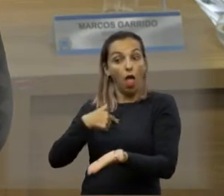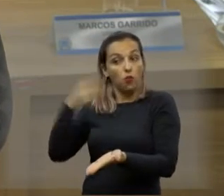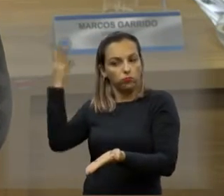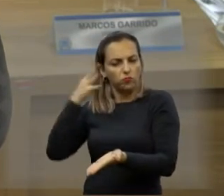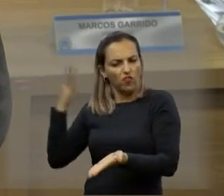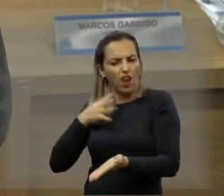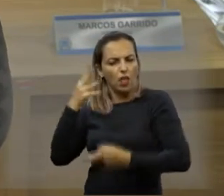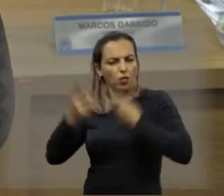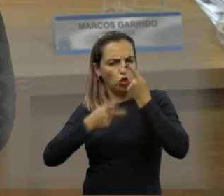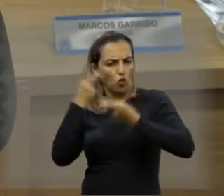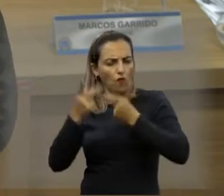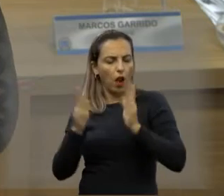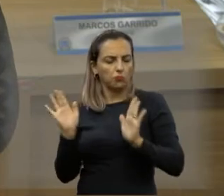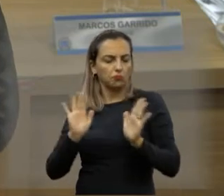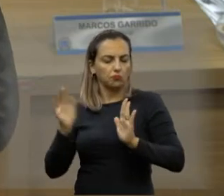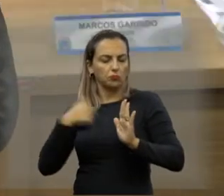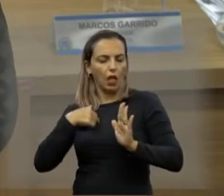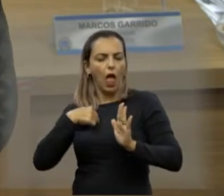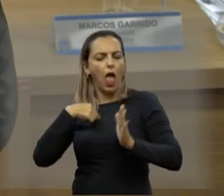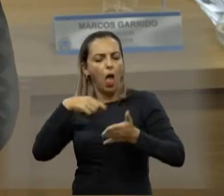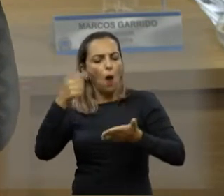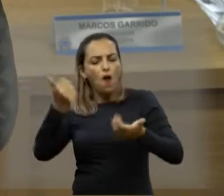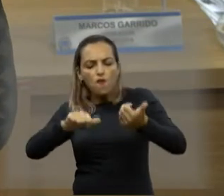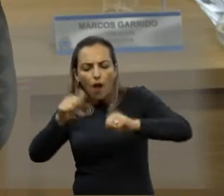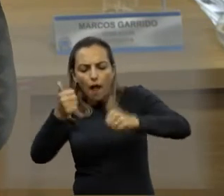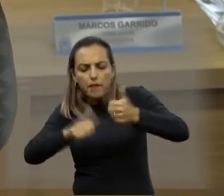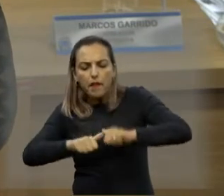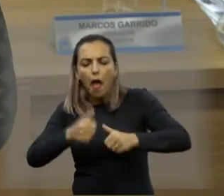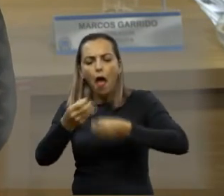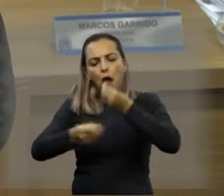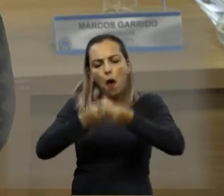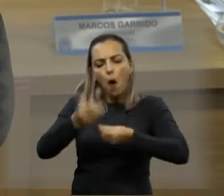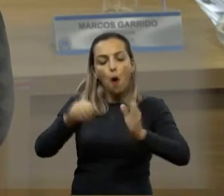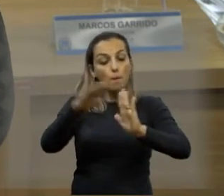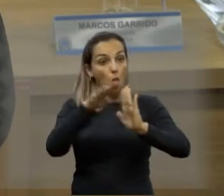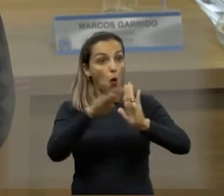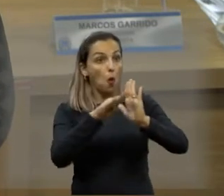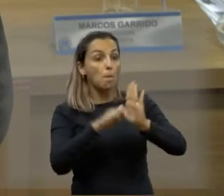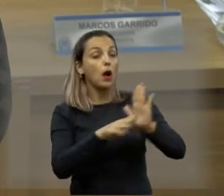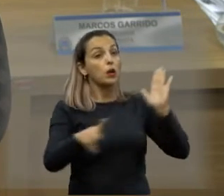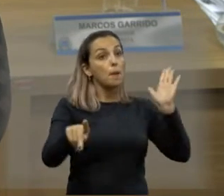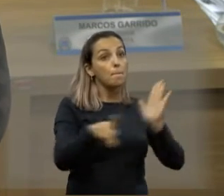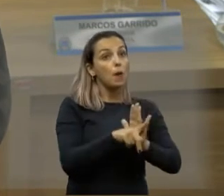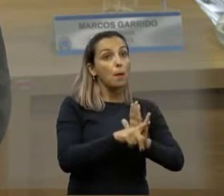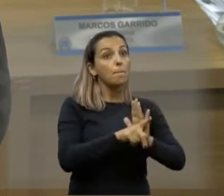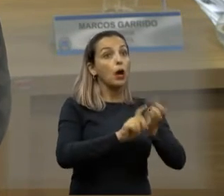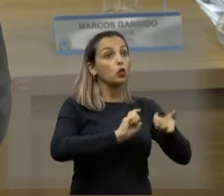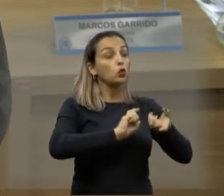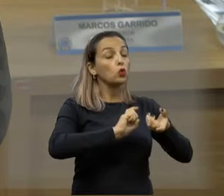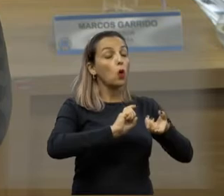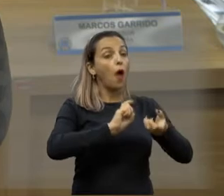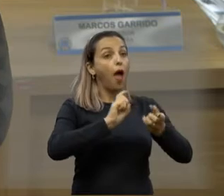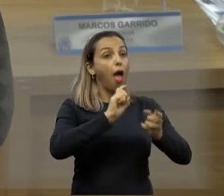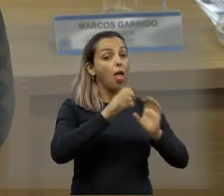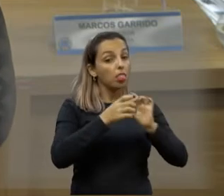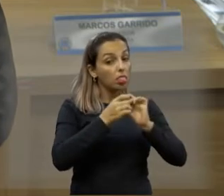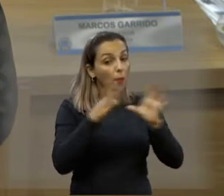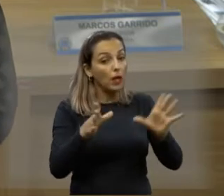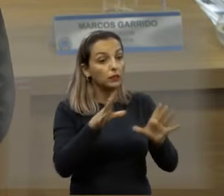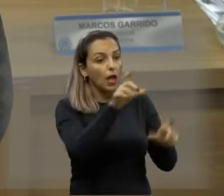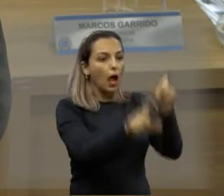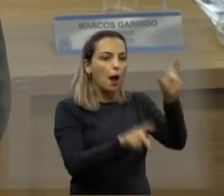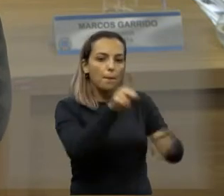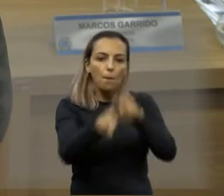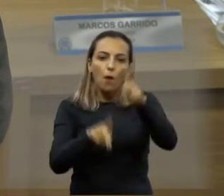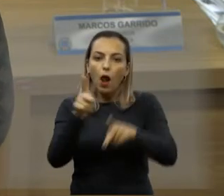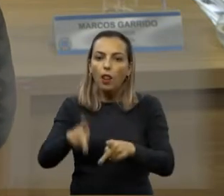eu vereadora Filipa Brunelli que tenho que dar meu parecer diante de um plano de governo construído democraticamente por